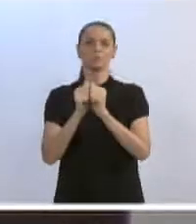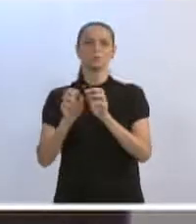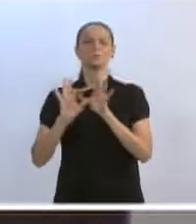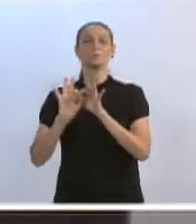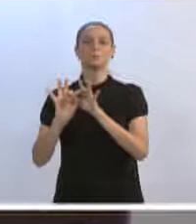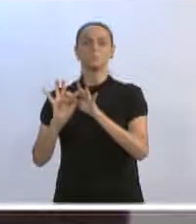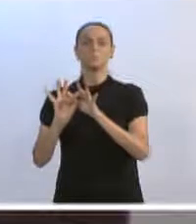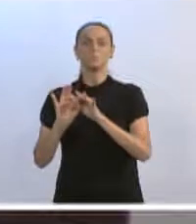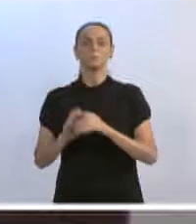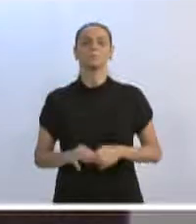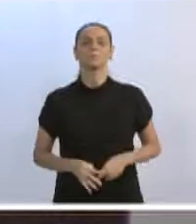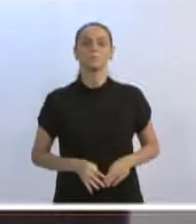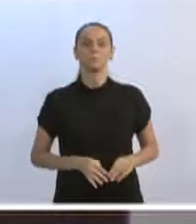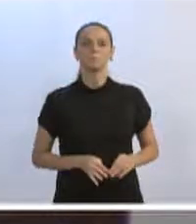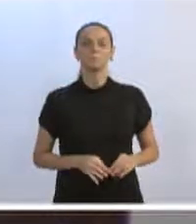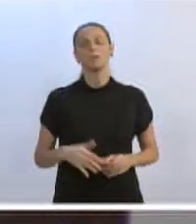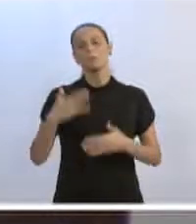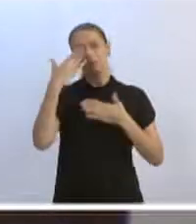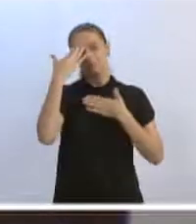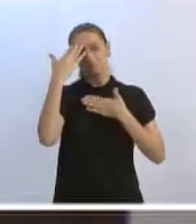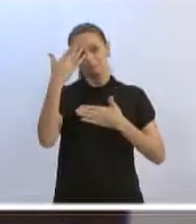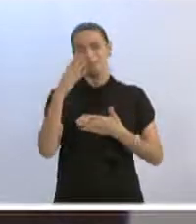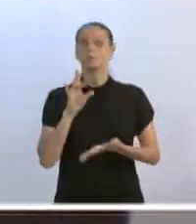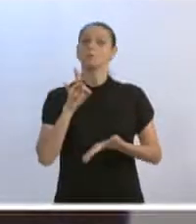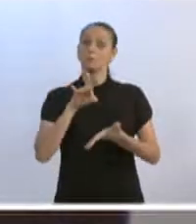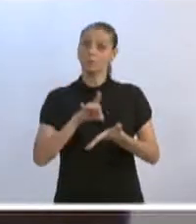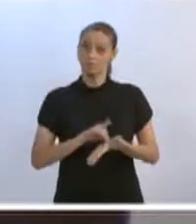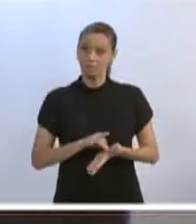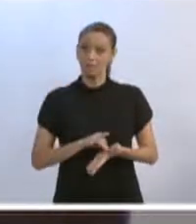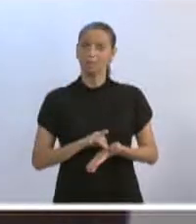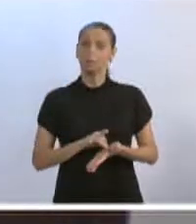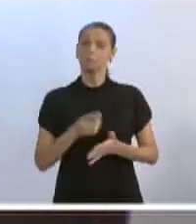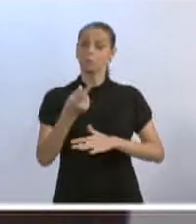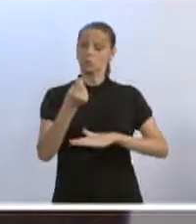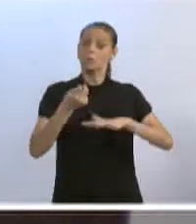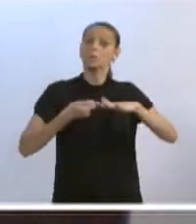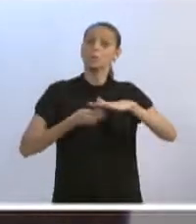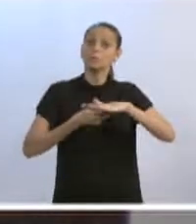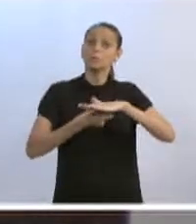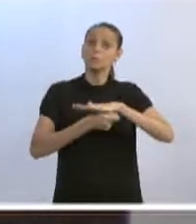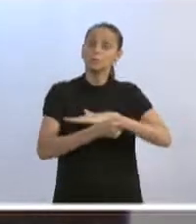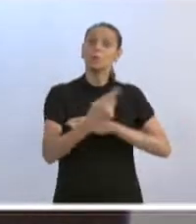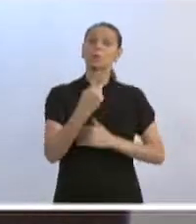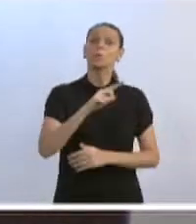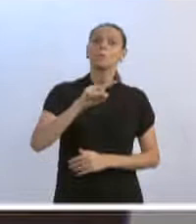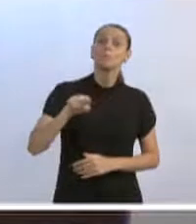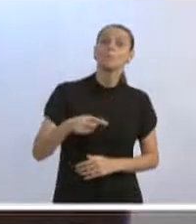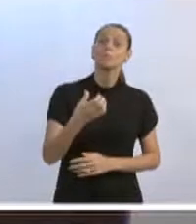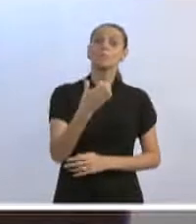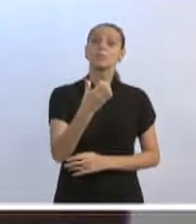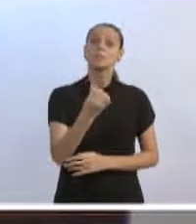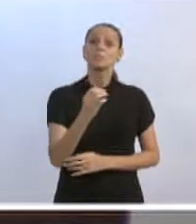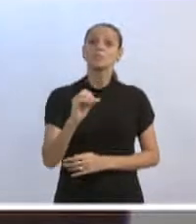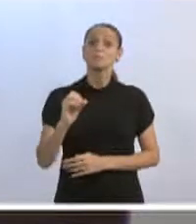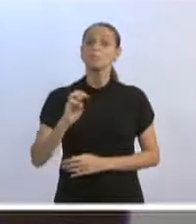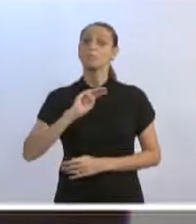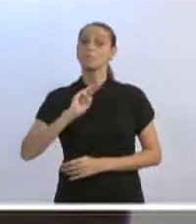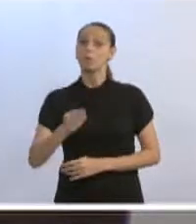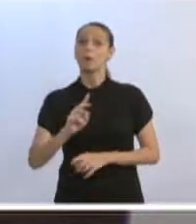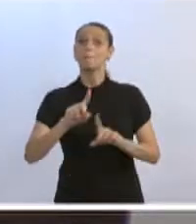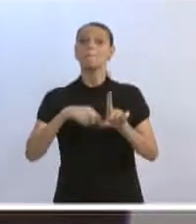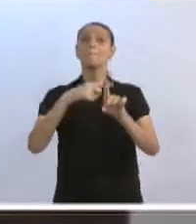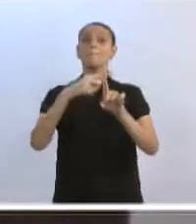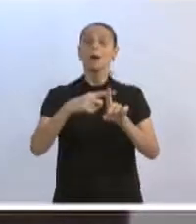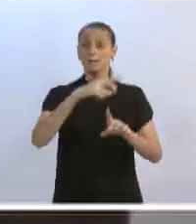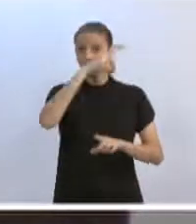prol da comunidade então aqui agradecer realmente a questão do investimento de 1,6 milhões do governo do estado mais 800 mil por